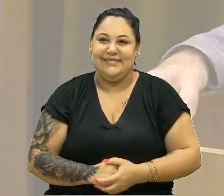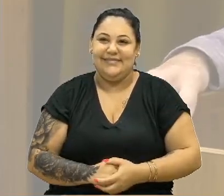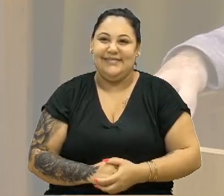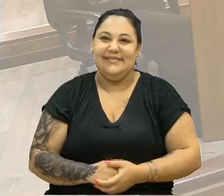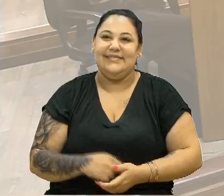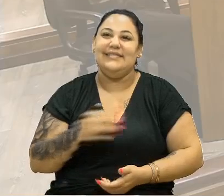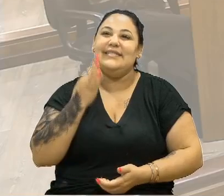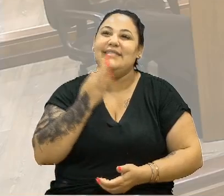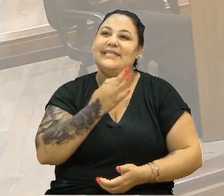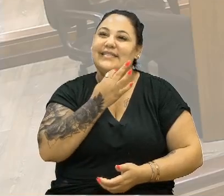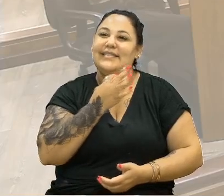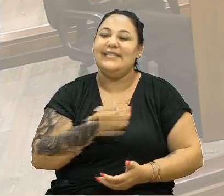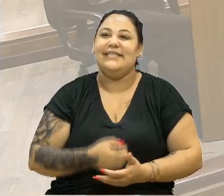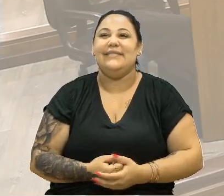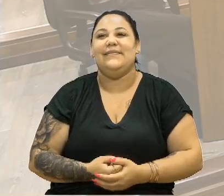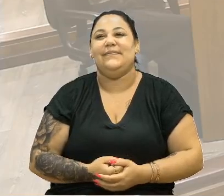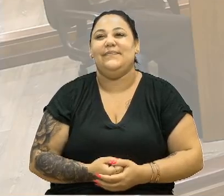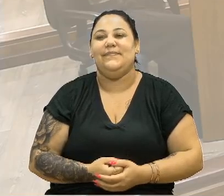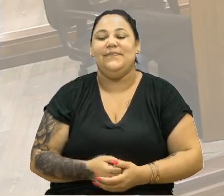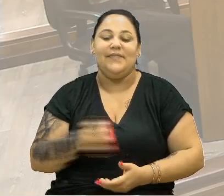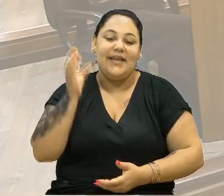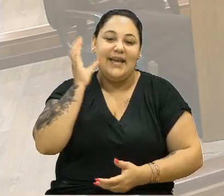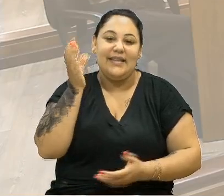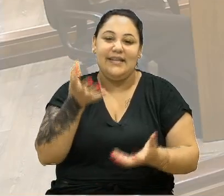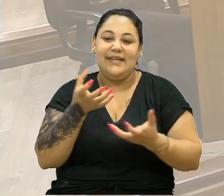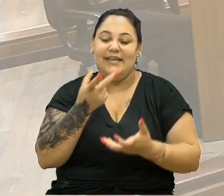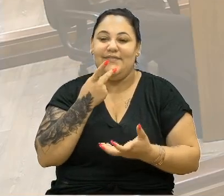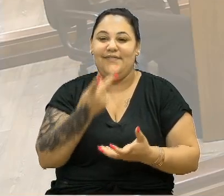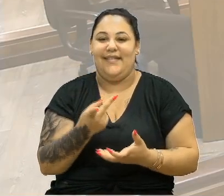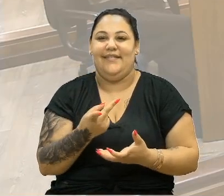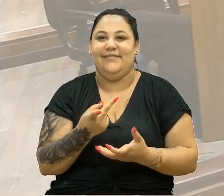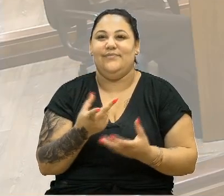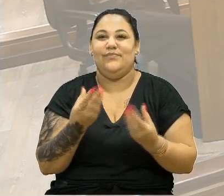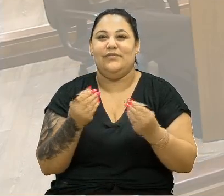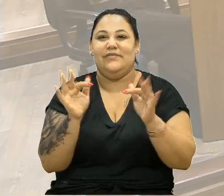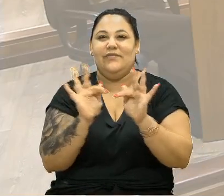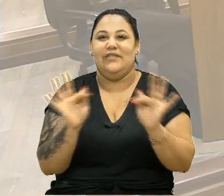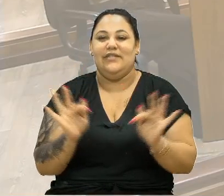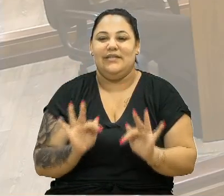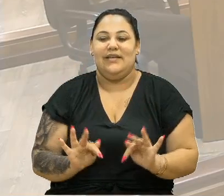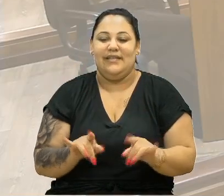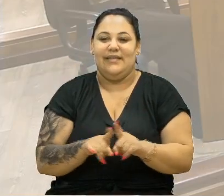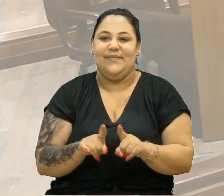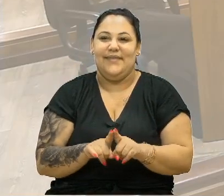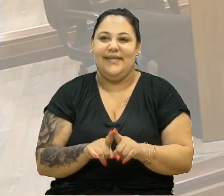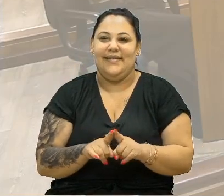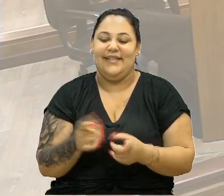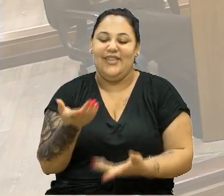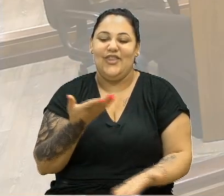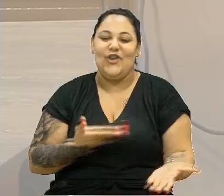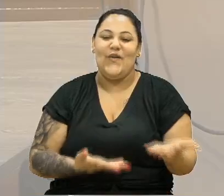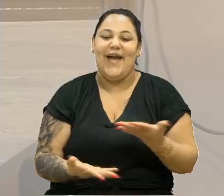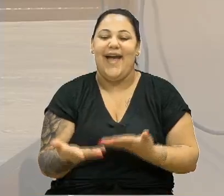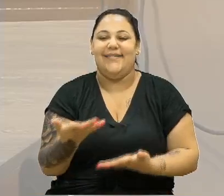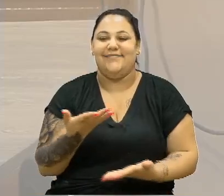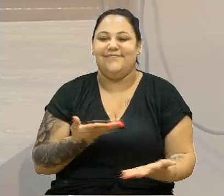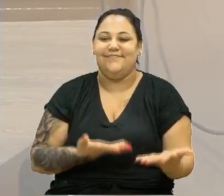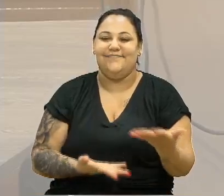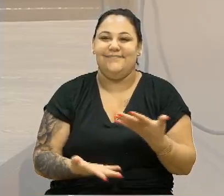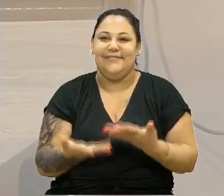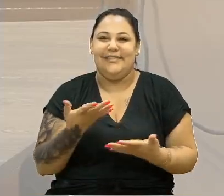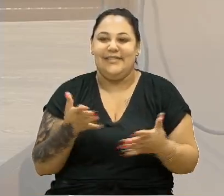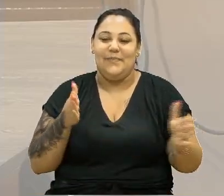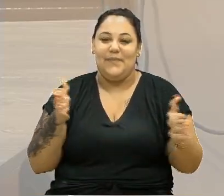Tati. Cadore, quero dizer que foi uma alegria compartilhar contigo, né, esse